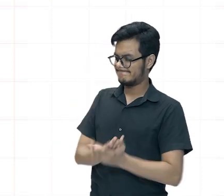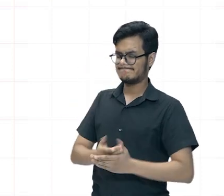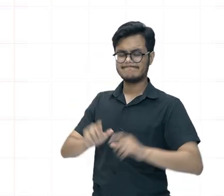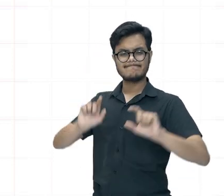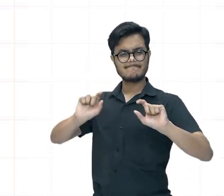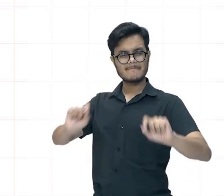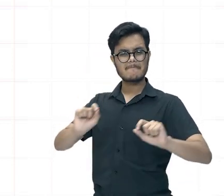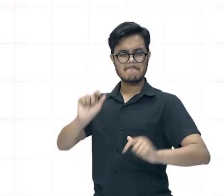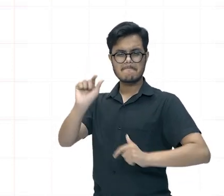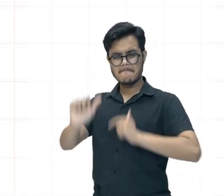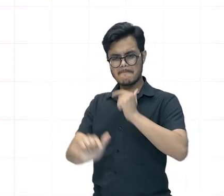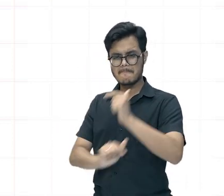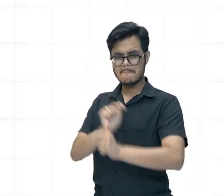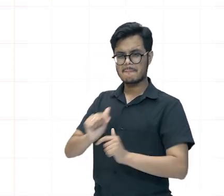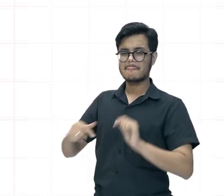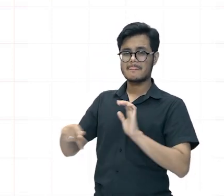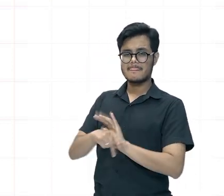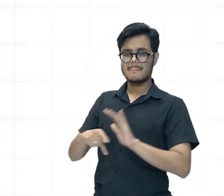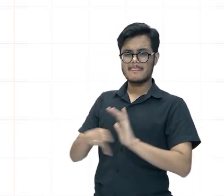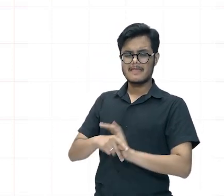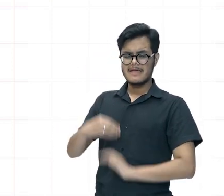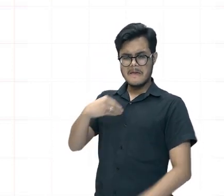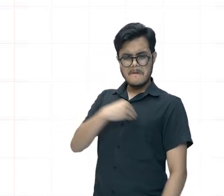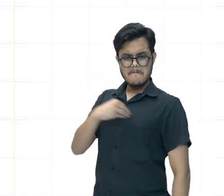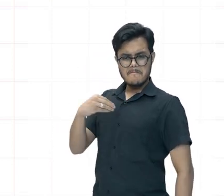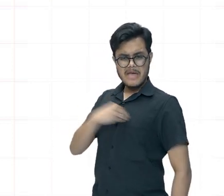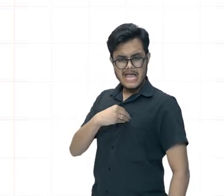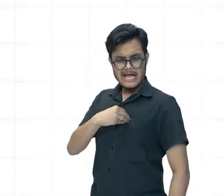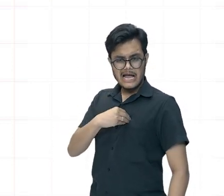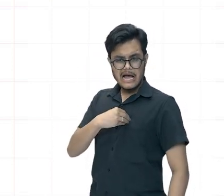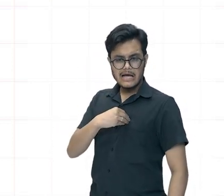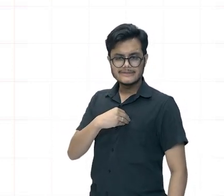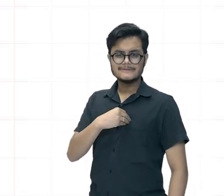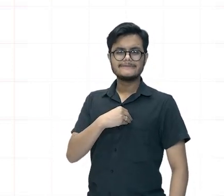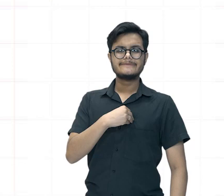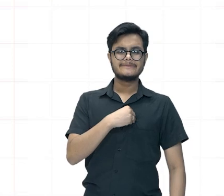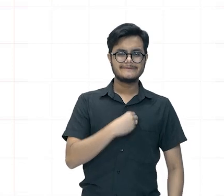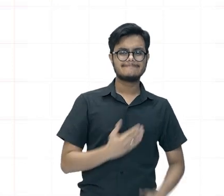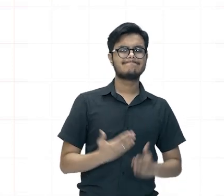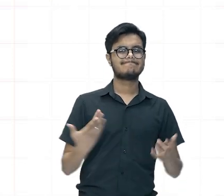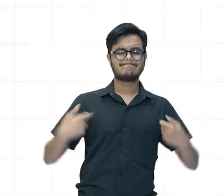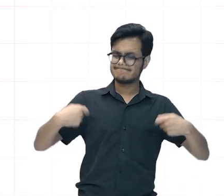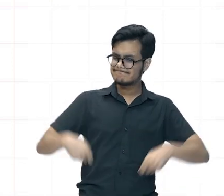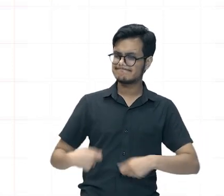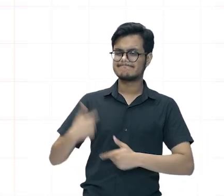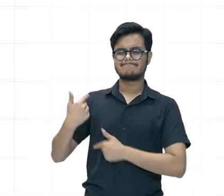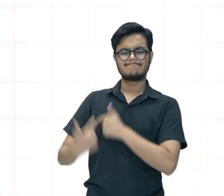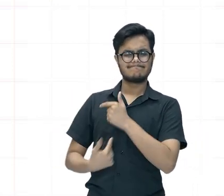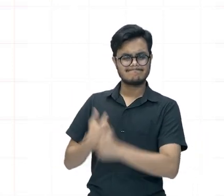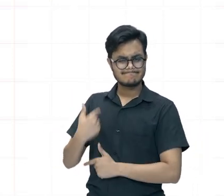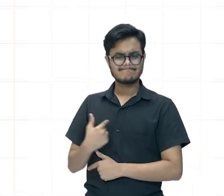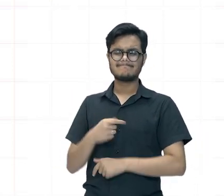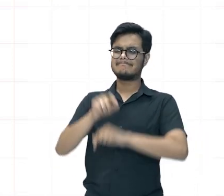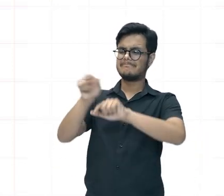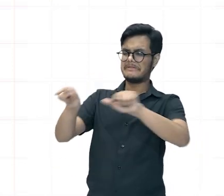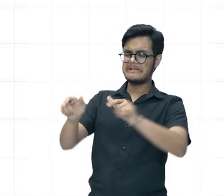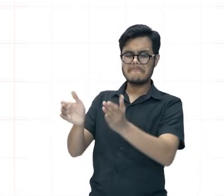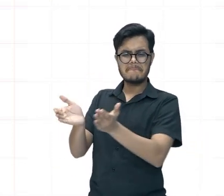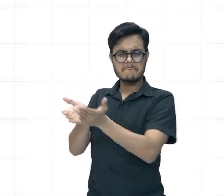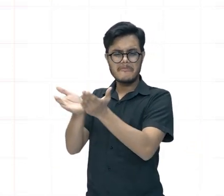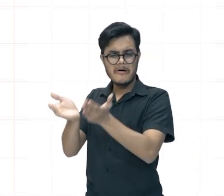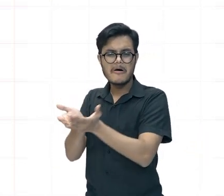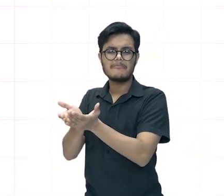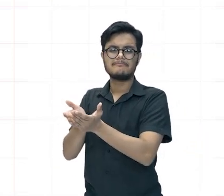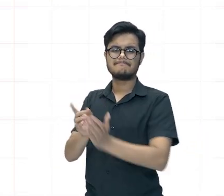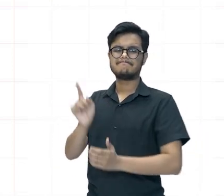trabalho era uma herança do pecado original. Então, a gente tem aí, né, os camponeses, olha aí